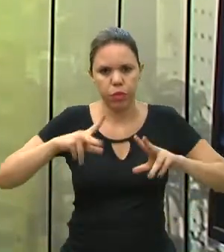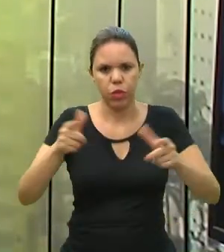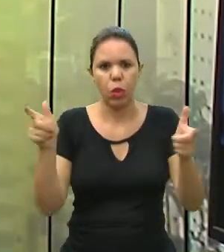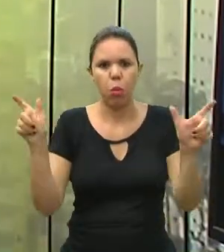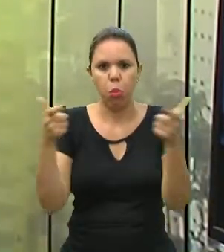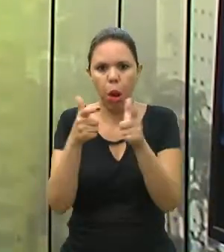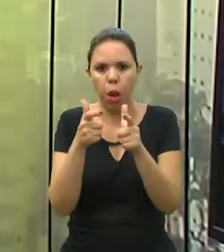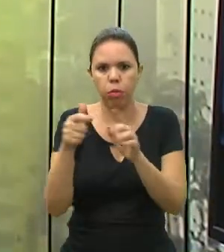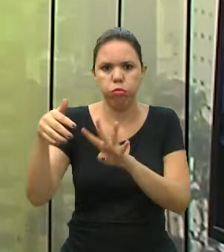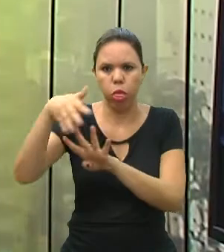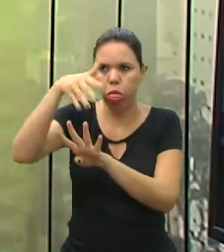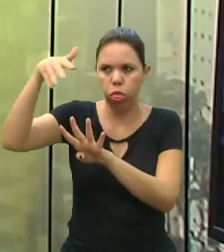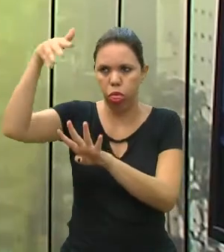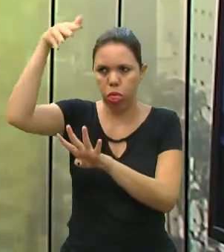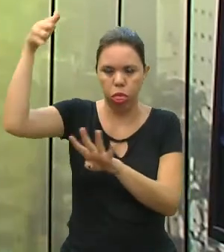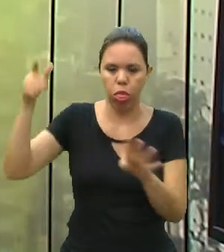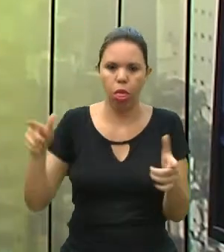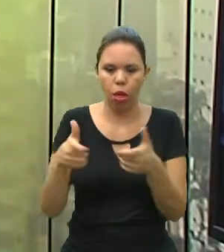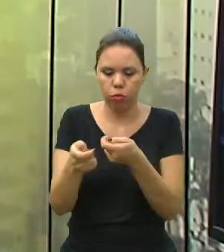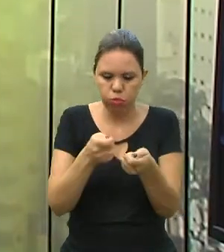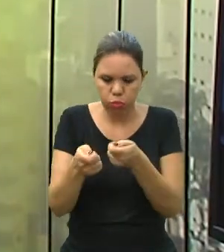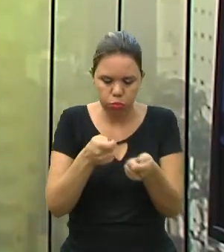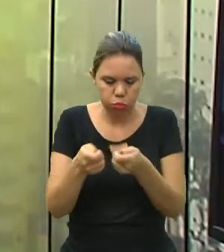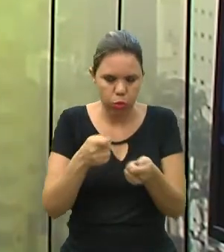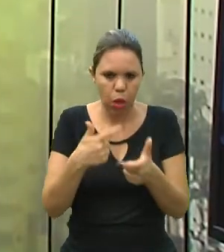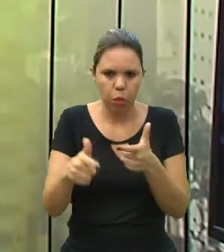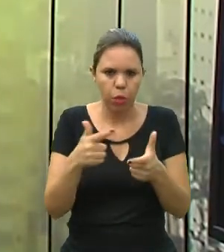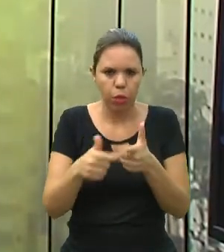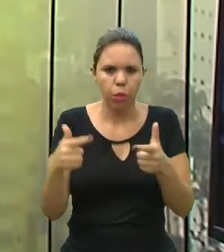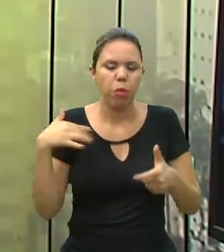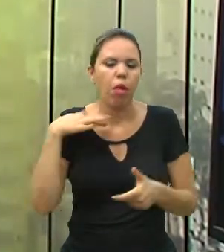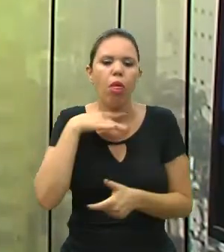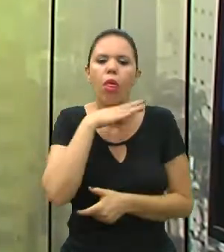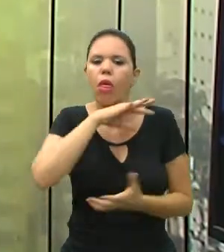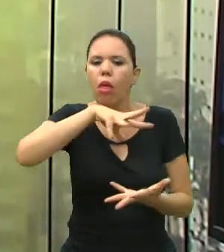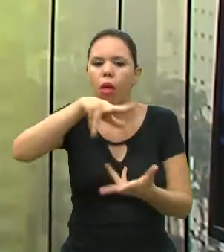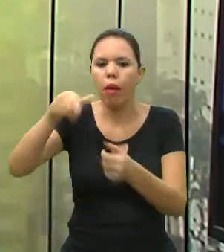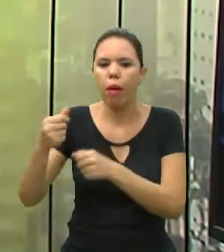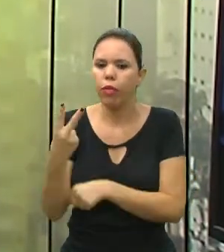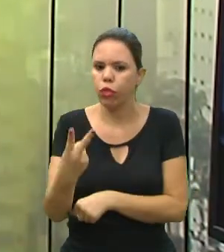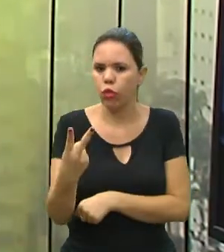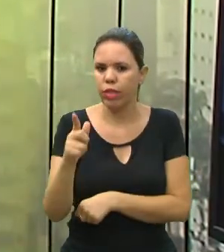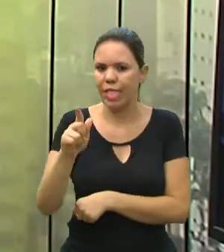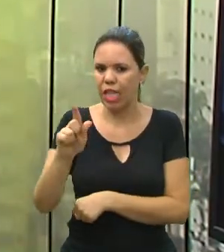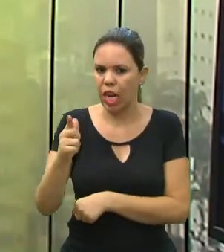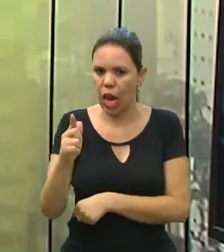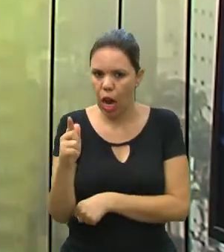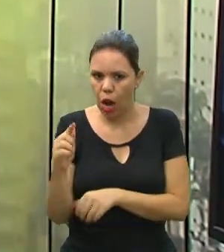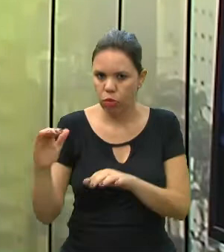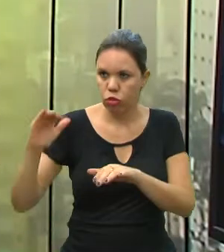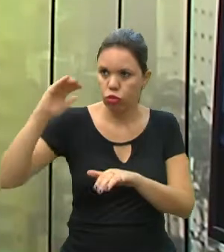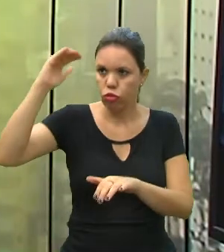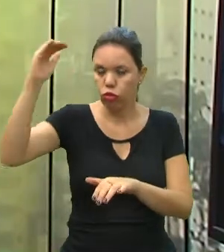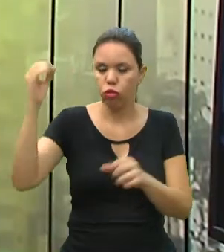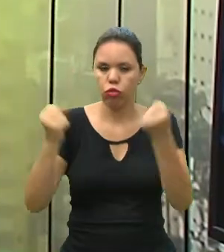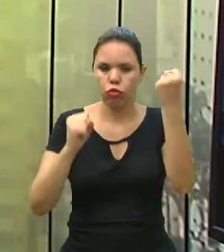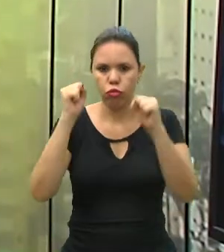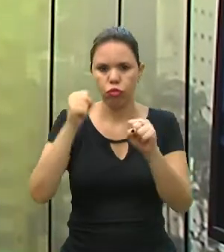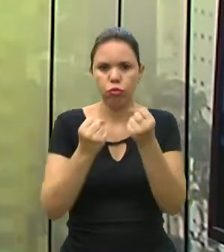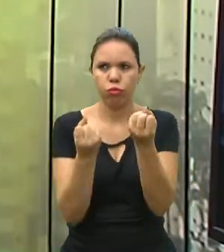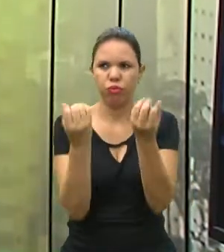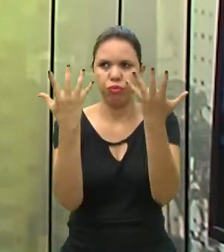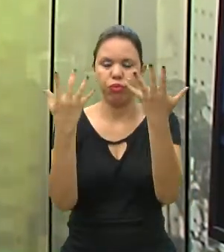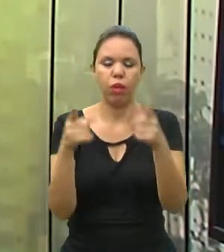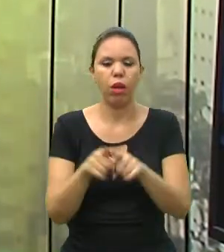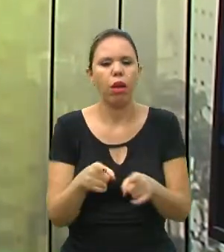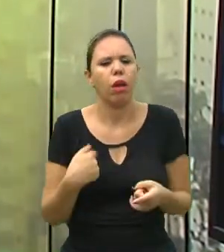emissões de carbono para limitar o aquecimento global em menos de 2 graus Celsius acima dos níveis pré-industriais.